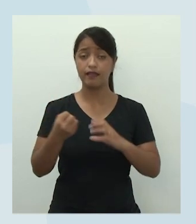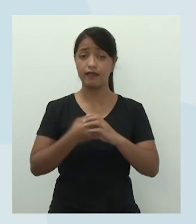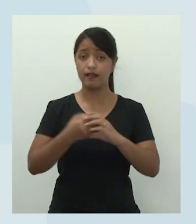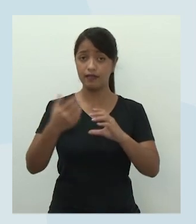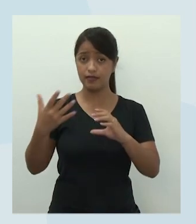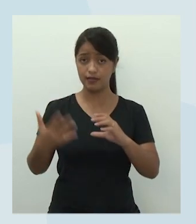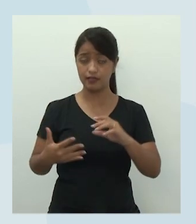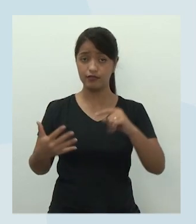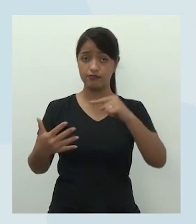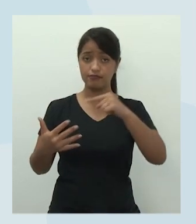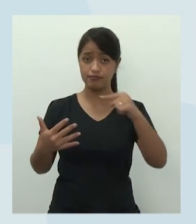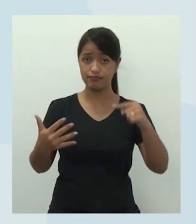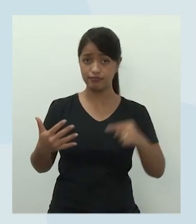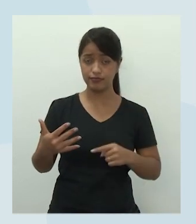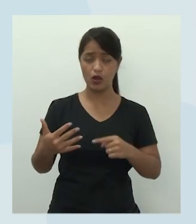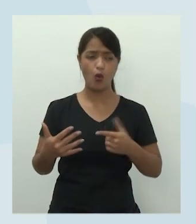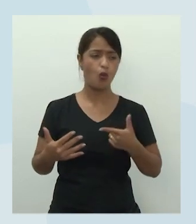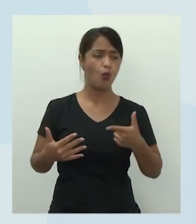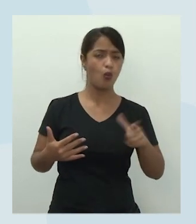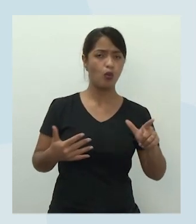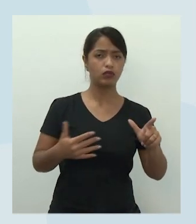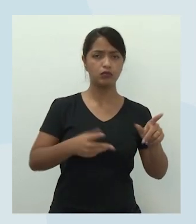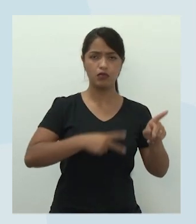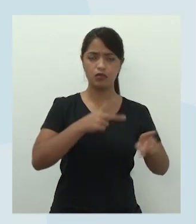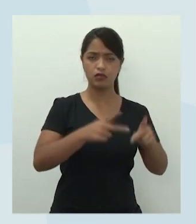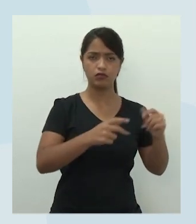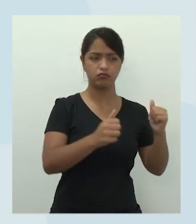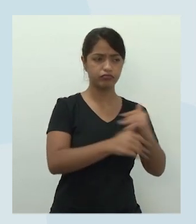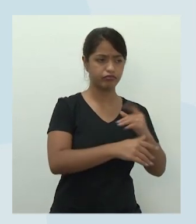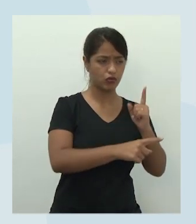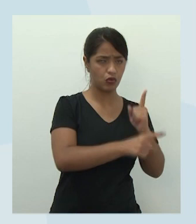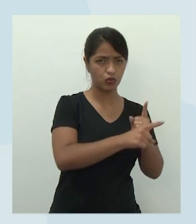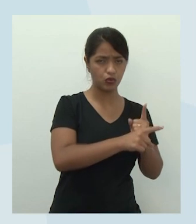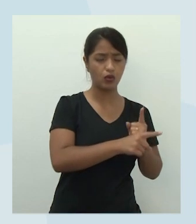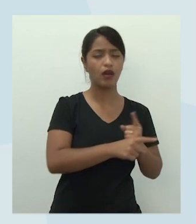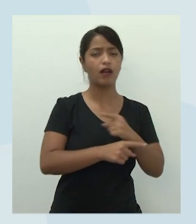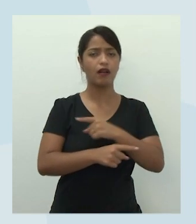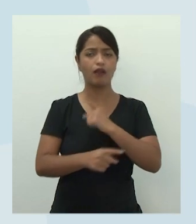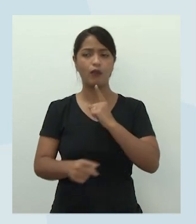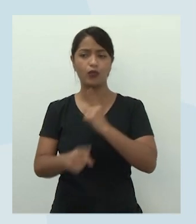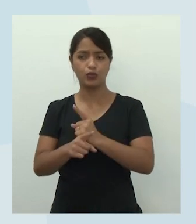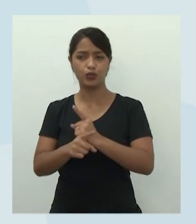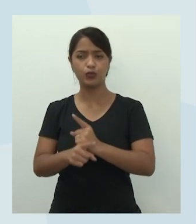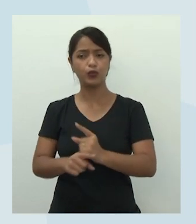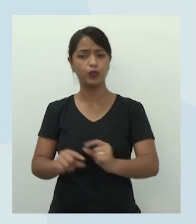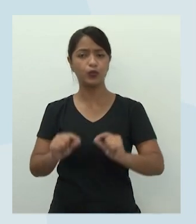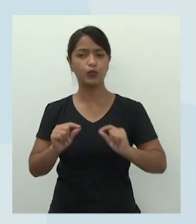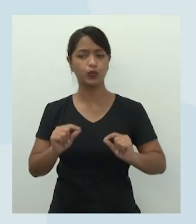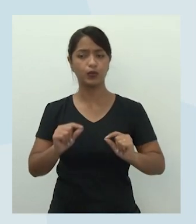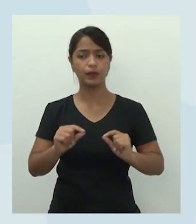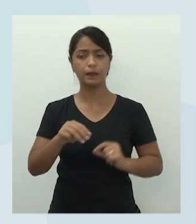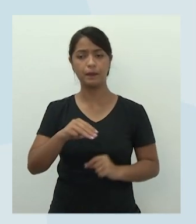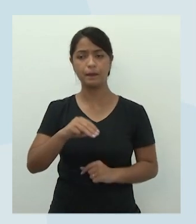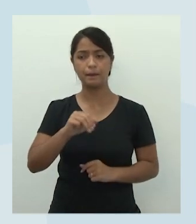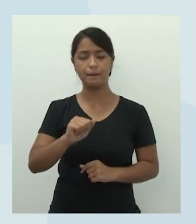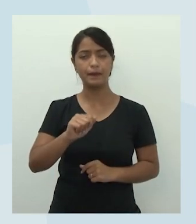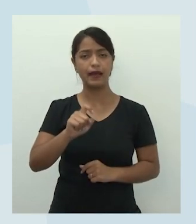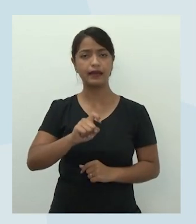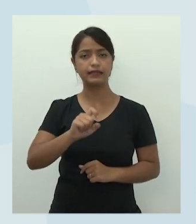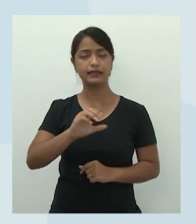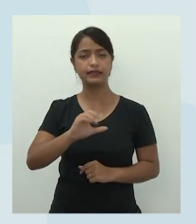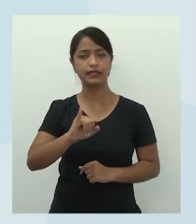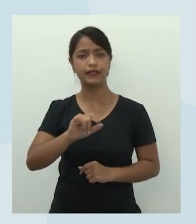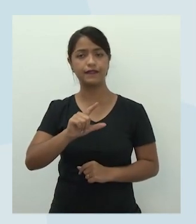que foram encontradas em outras civilizações também, que são esses marcos civilizatórios, né? A gente tem aquela diferença